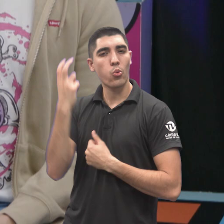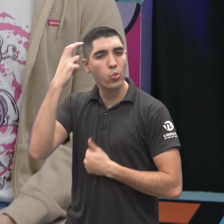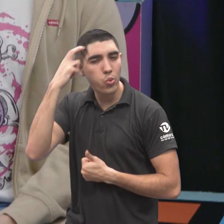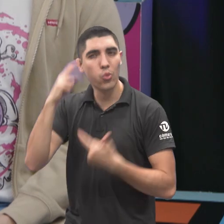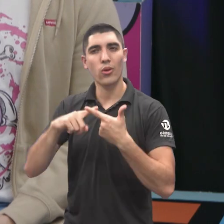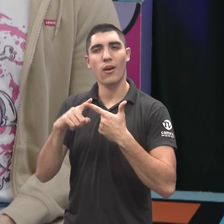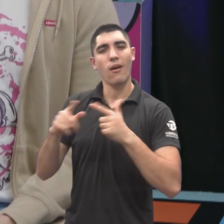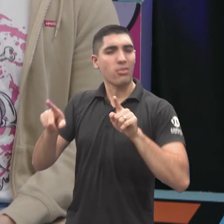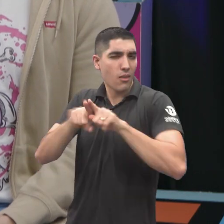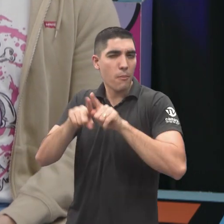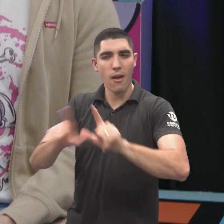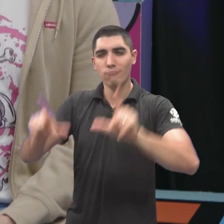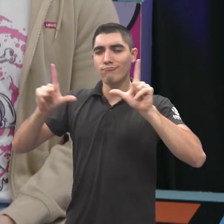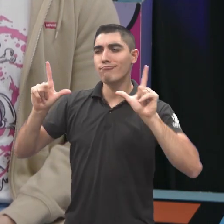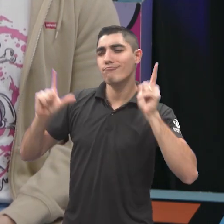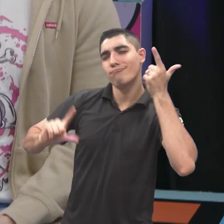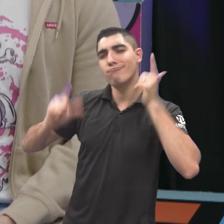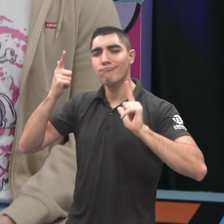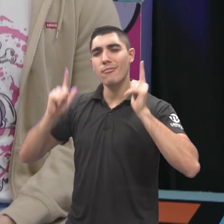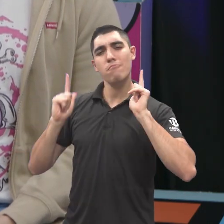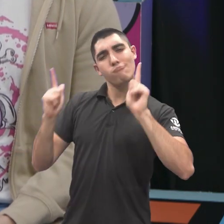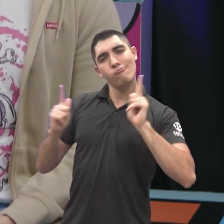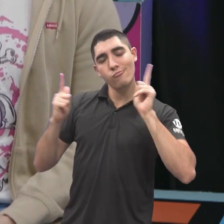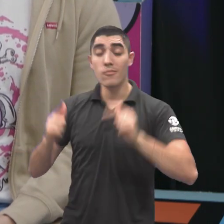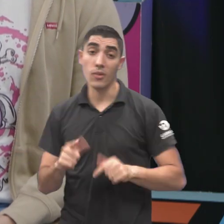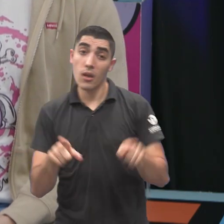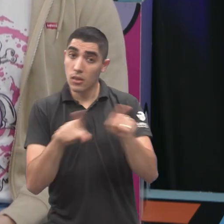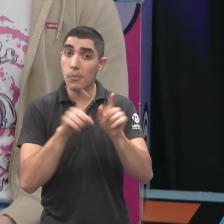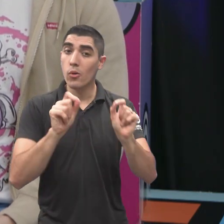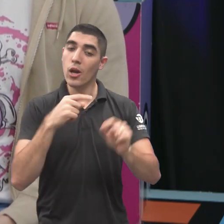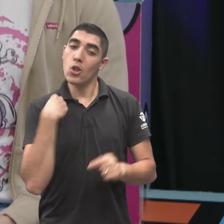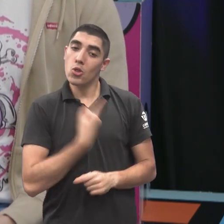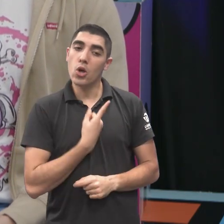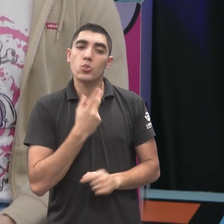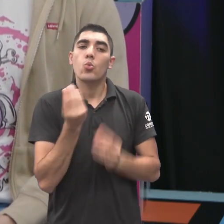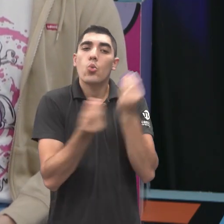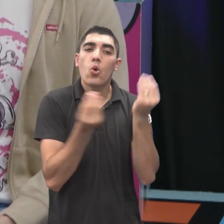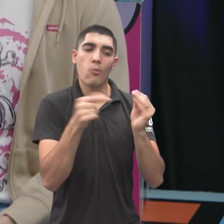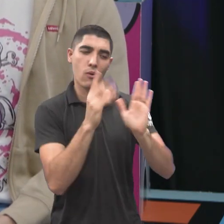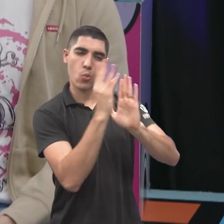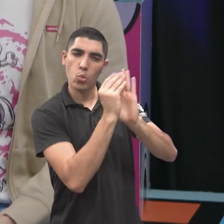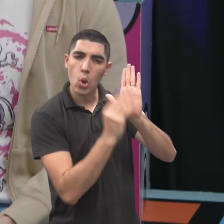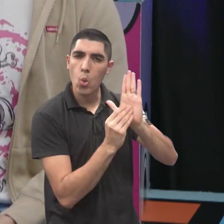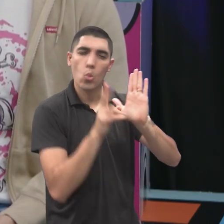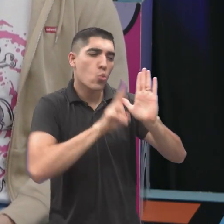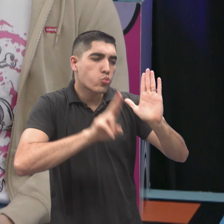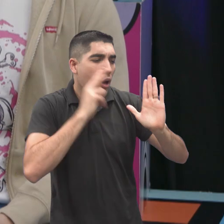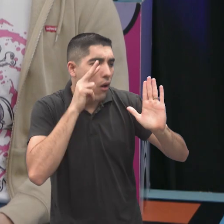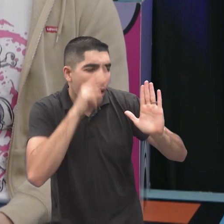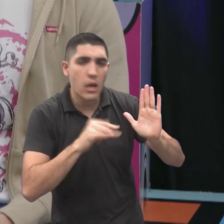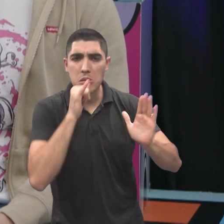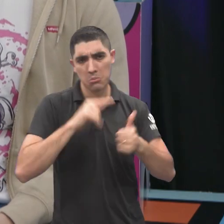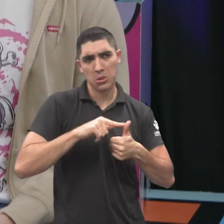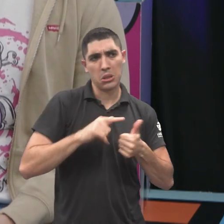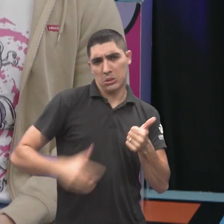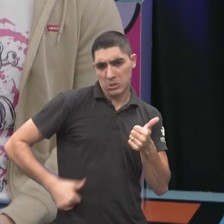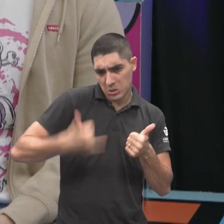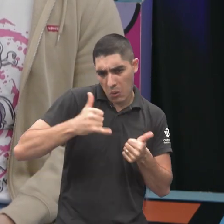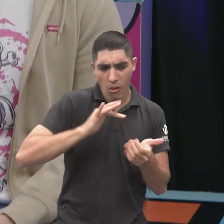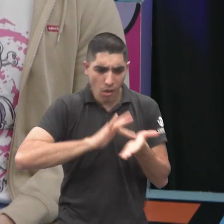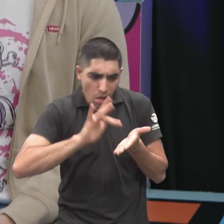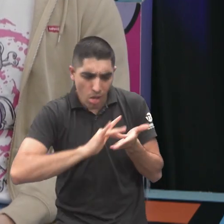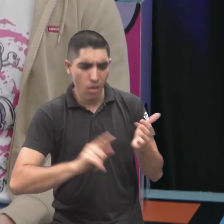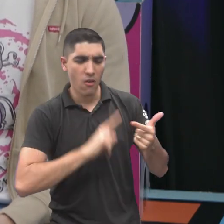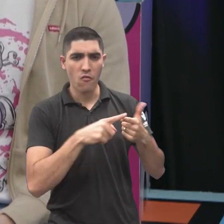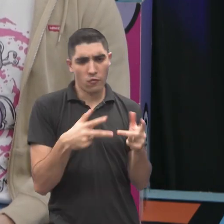E não é só isso, viu, Thiago? O jeito da gente consumir conteúdo, seja no celular, no computador ou no videogame, virou